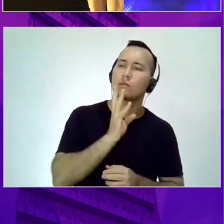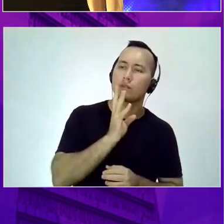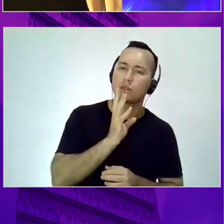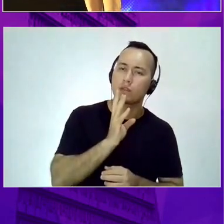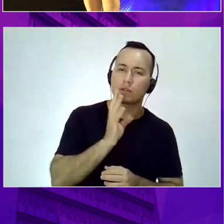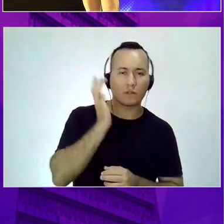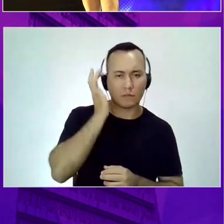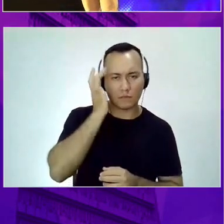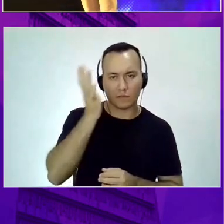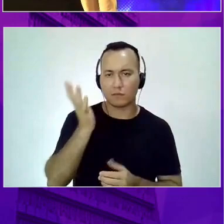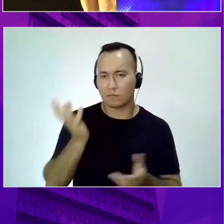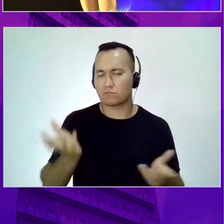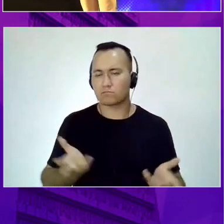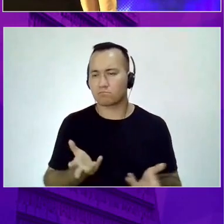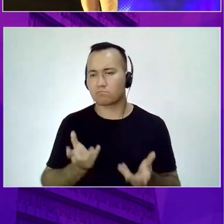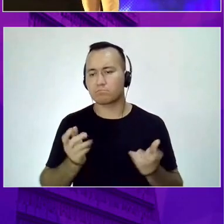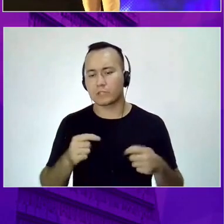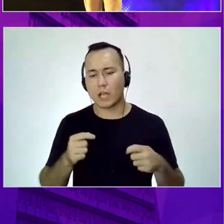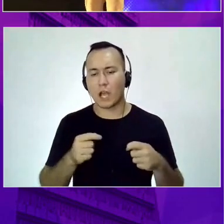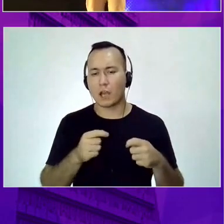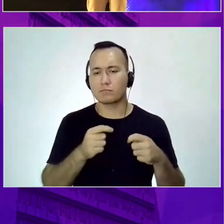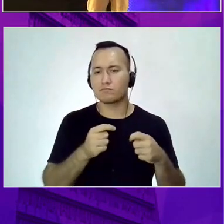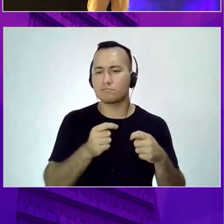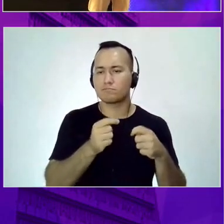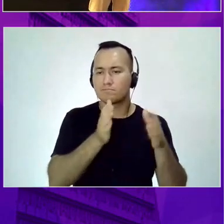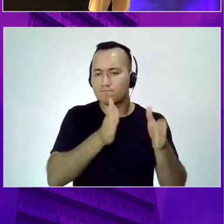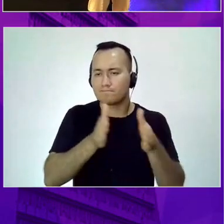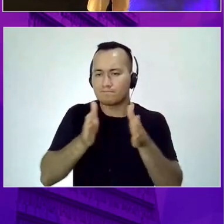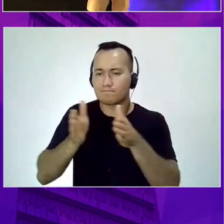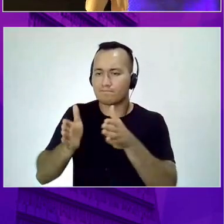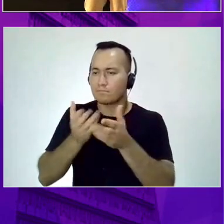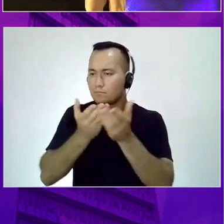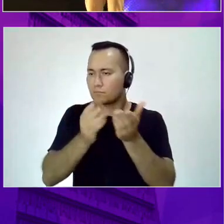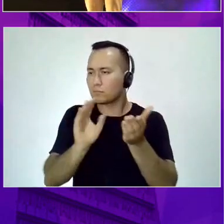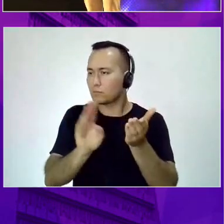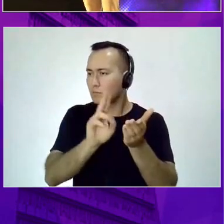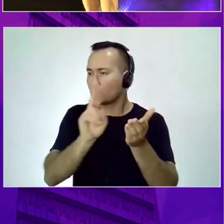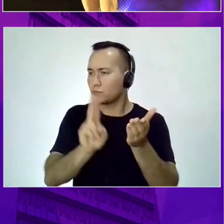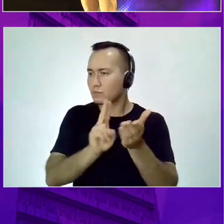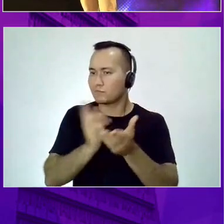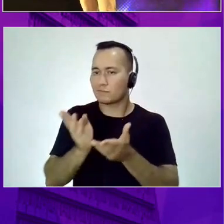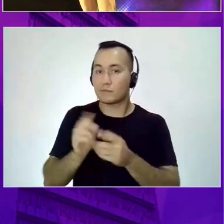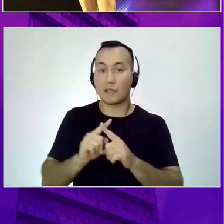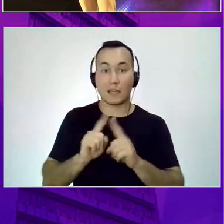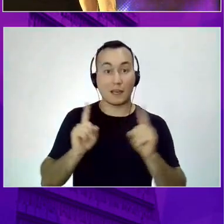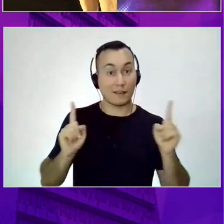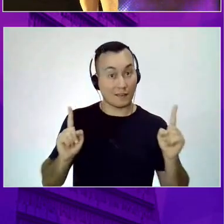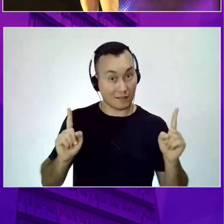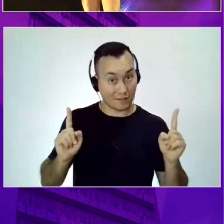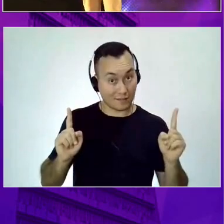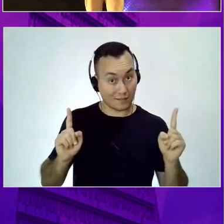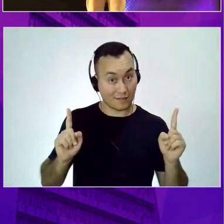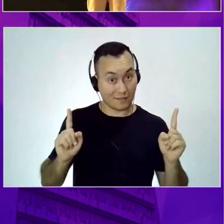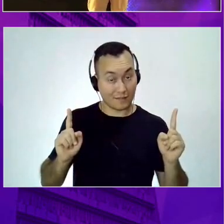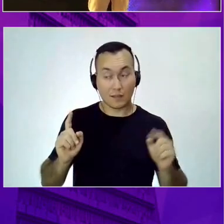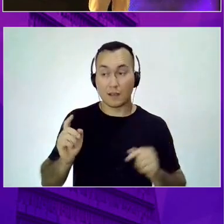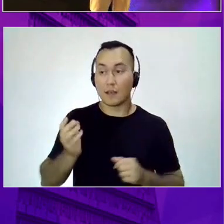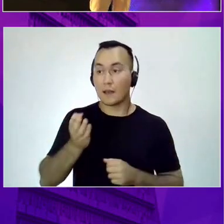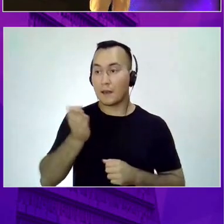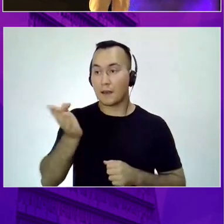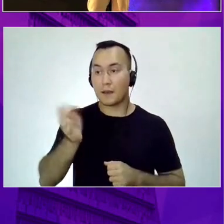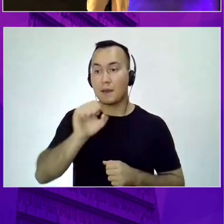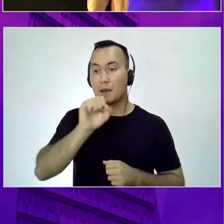uma forma mais fácil, cara, vai funcionar bem. Mas o time chegou, a gente percebeu que para a nossa realidade o Scrum funcionaria